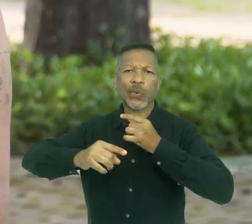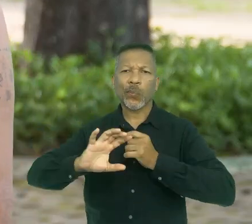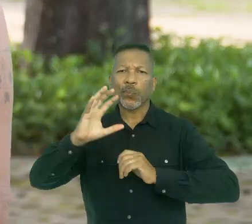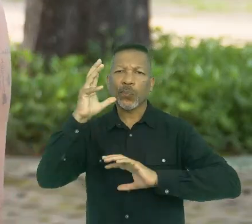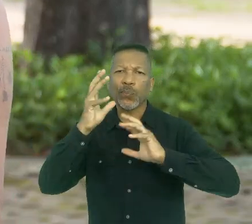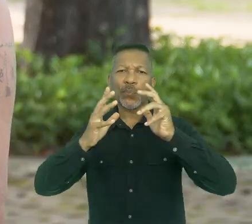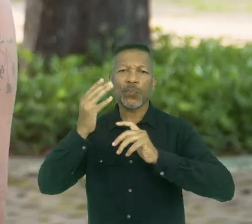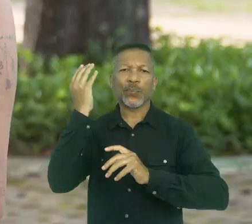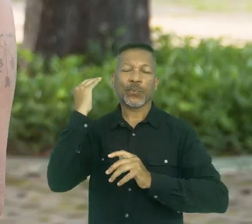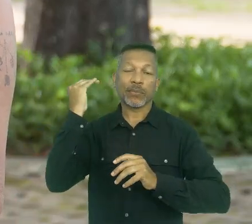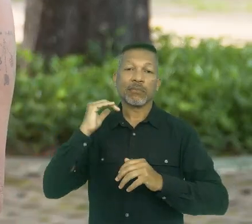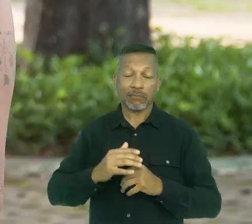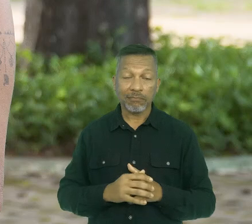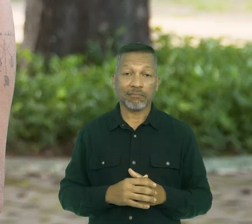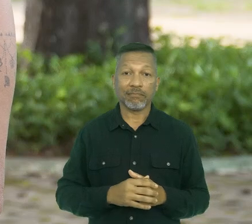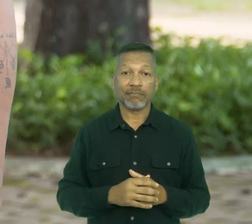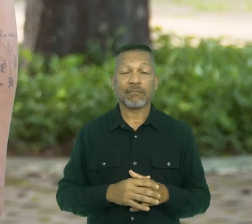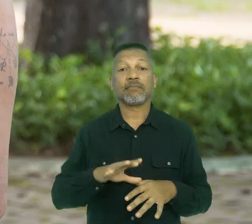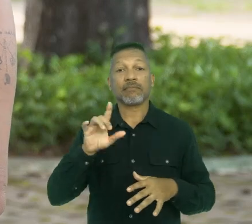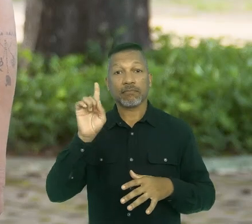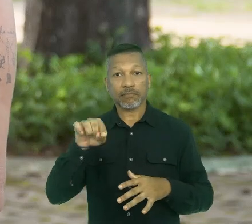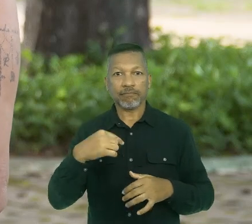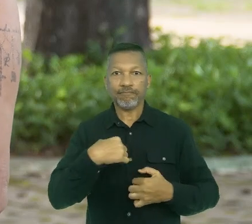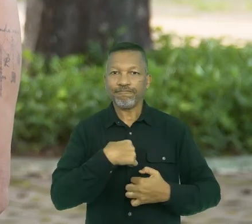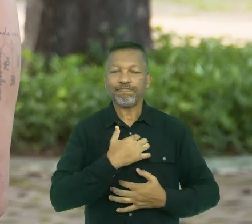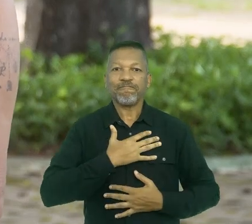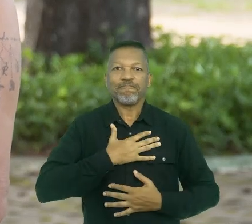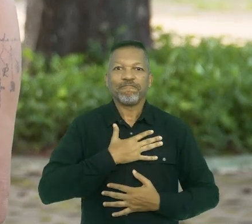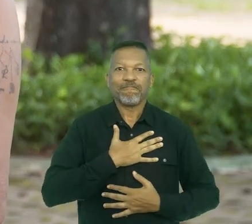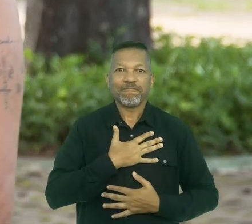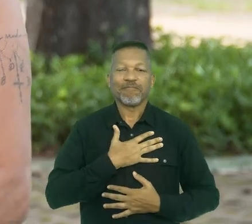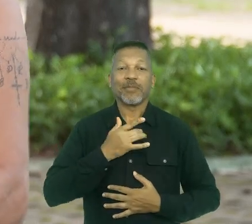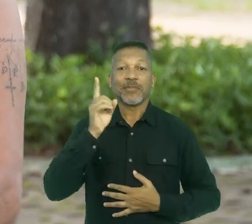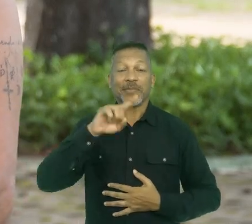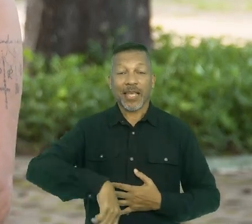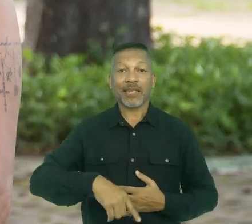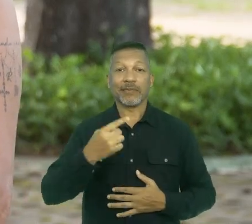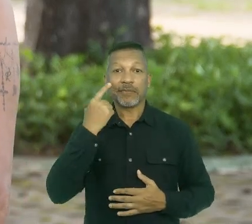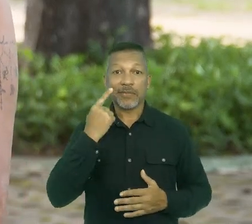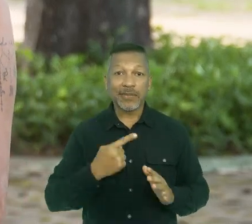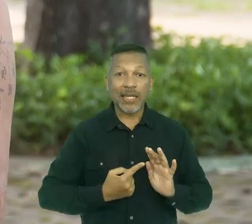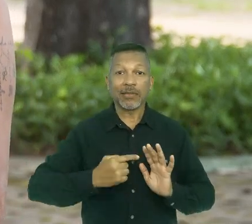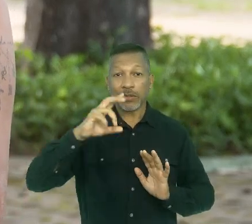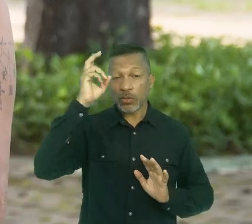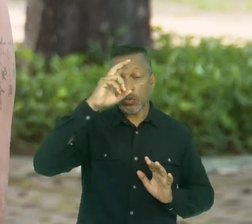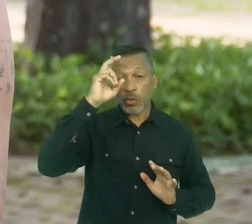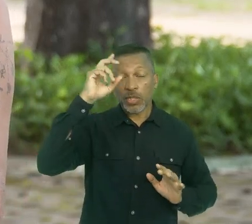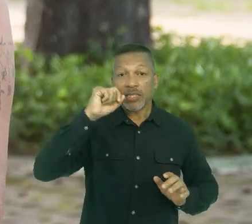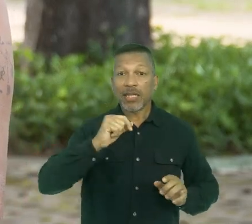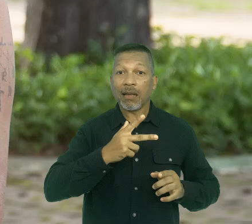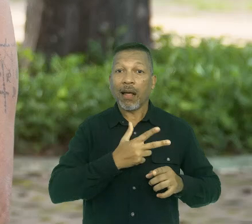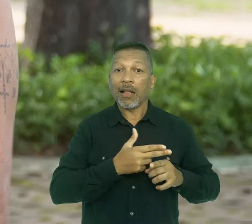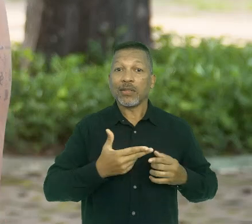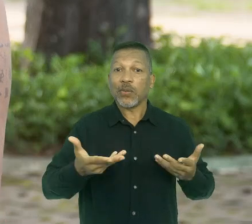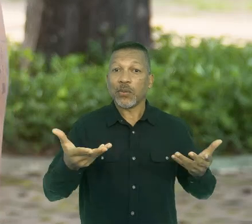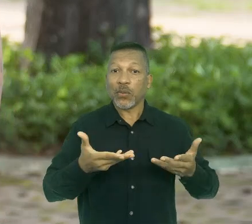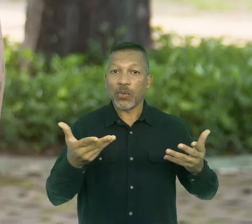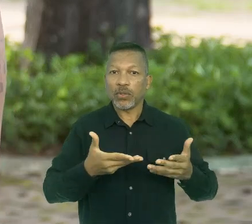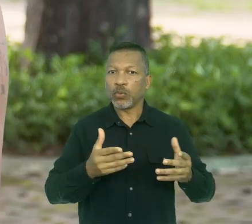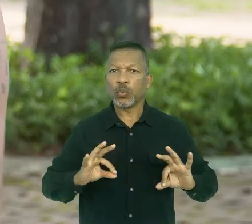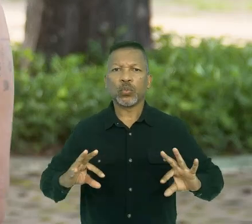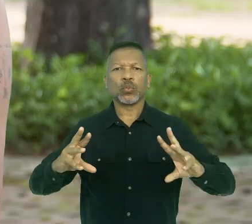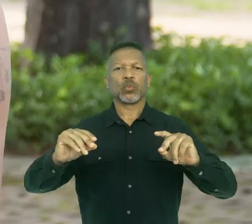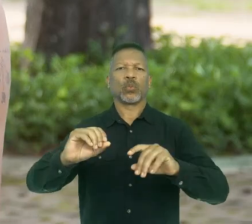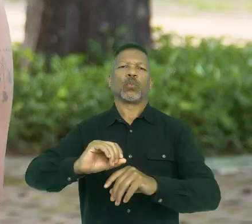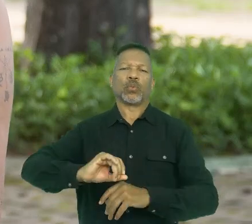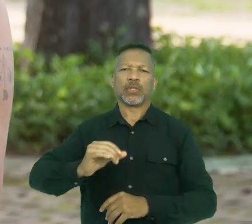na família e tal. E o que eu gosto é de mostrar as histórias clássicas, que eu falo que todas as crianças têm que conhecer